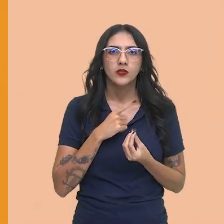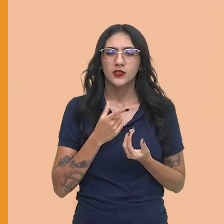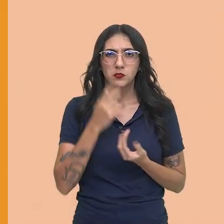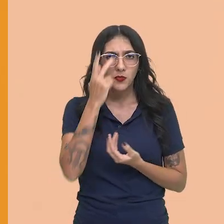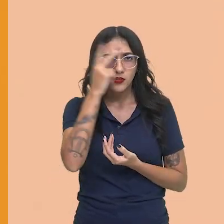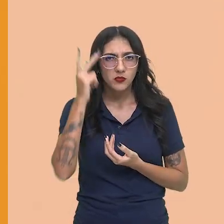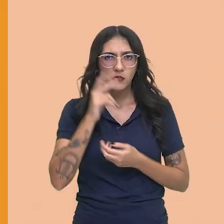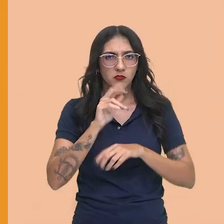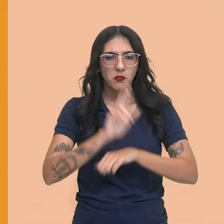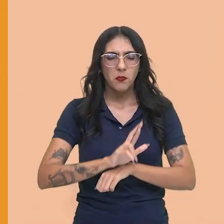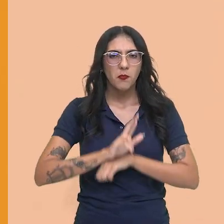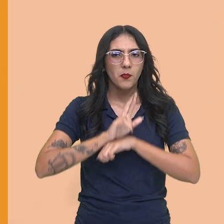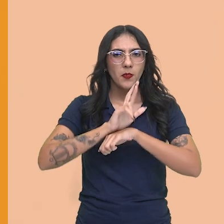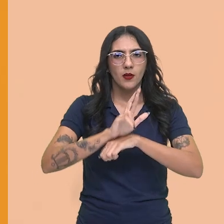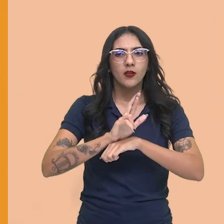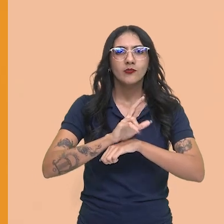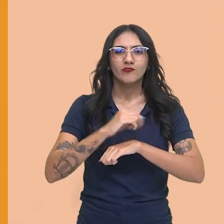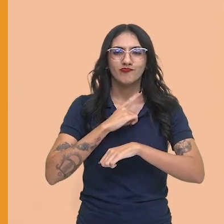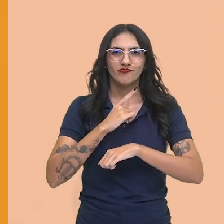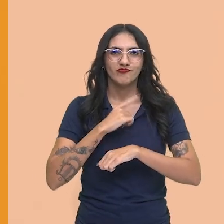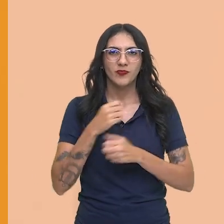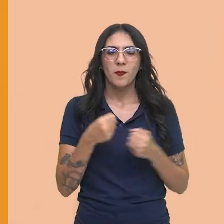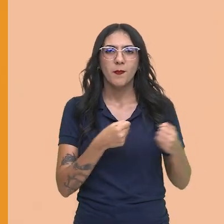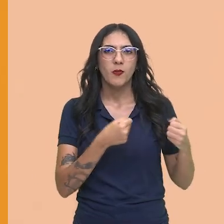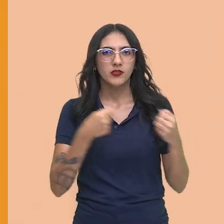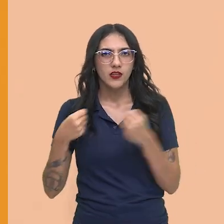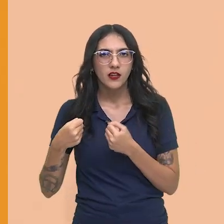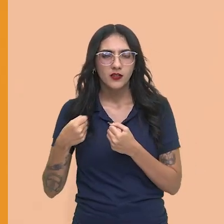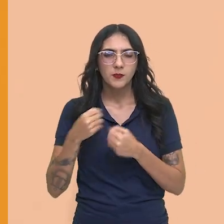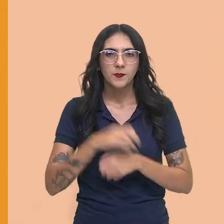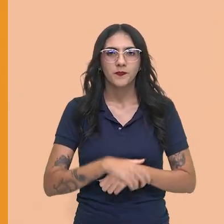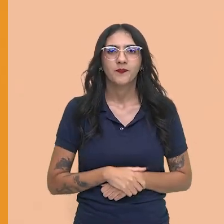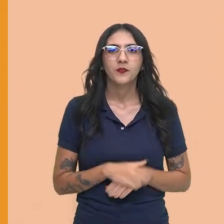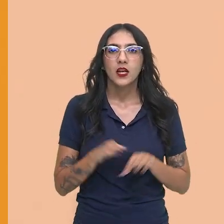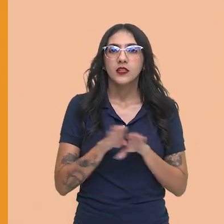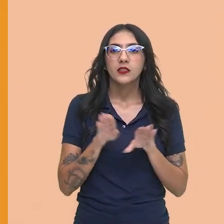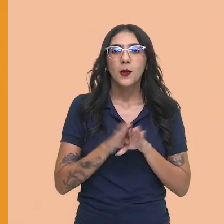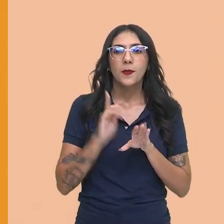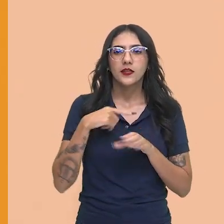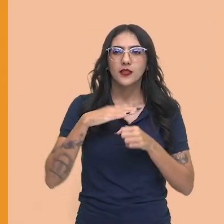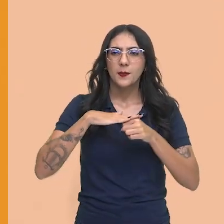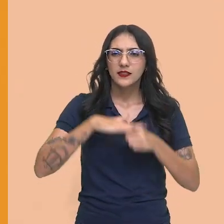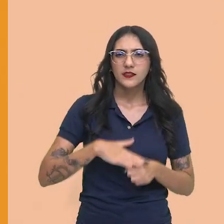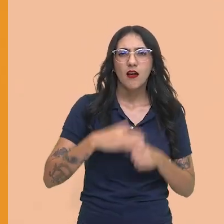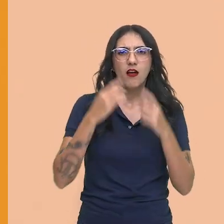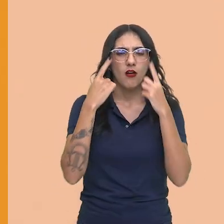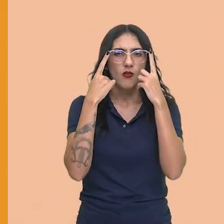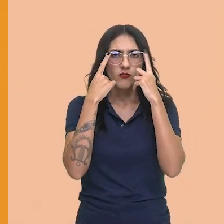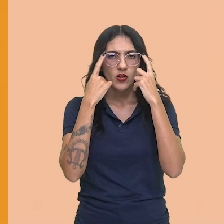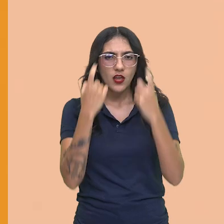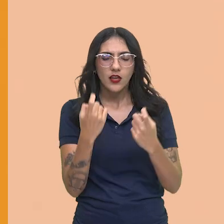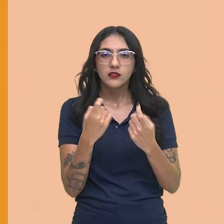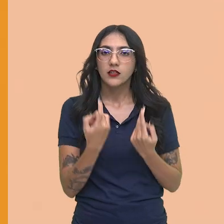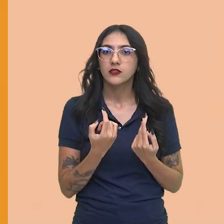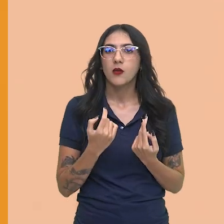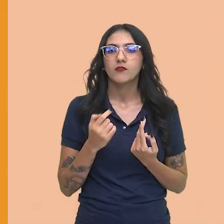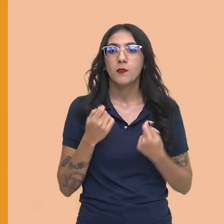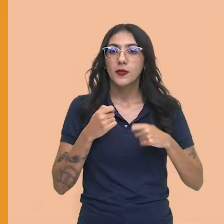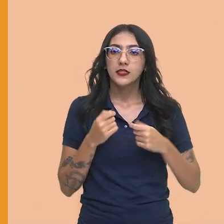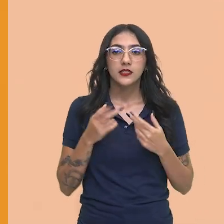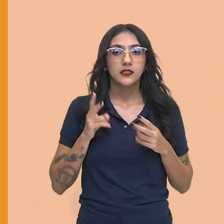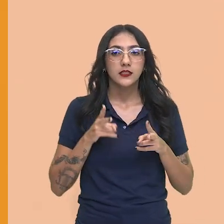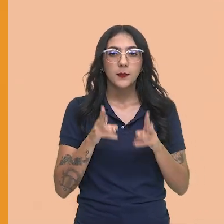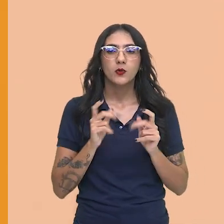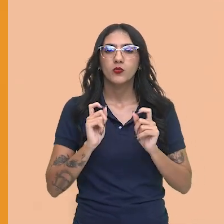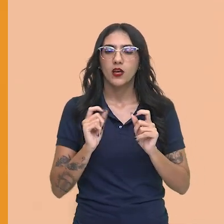líderes, né, que vão ascender ao poder de forma indireta, né? Essa repressão, essa violência. Então precisamos estar